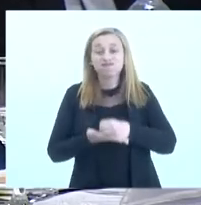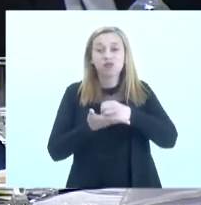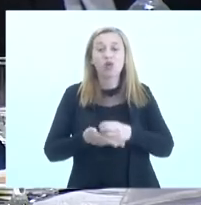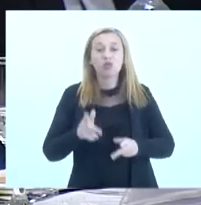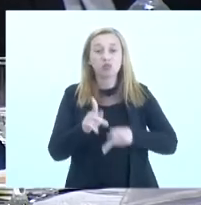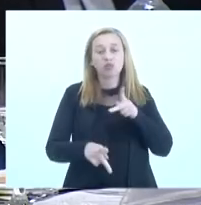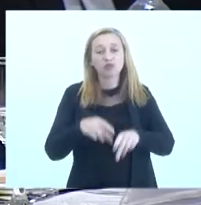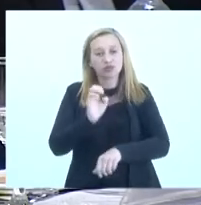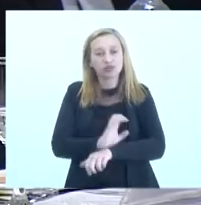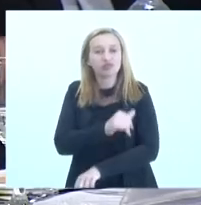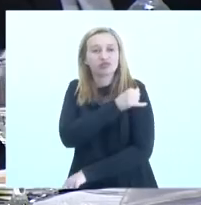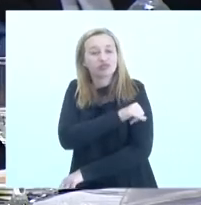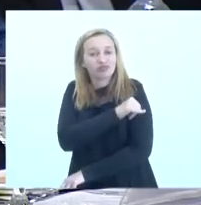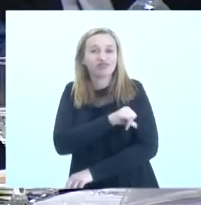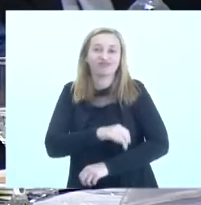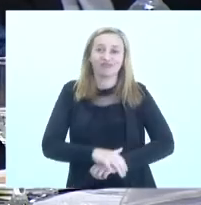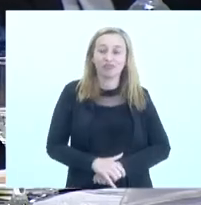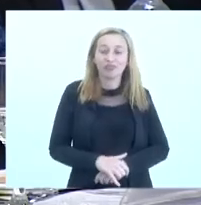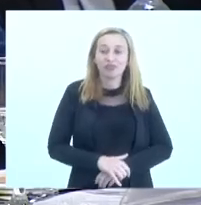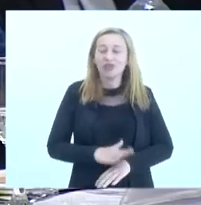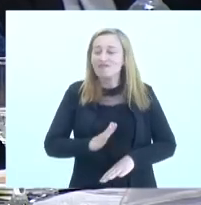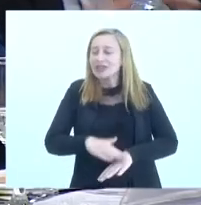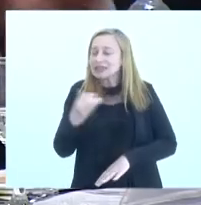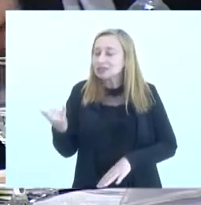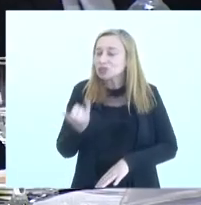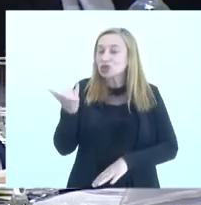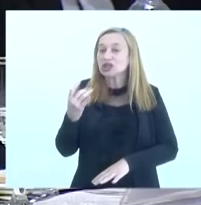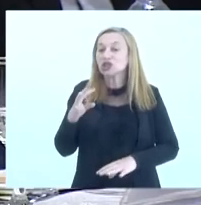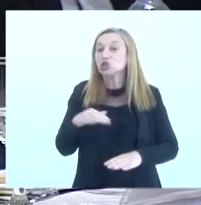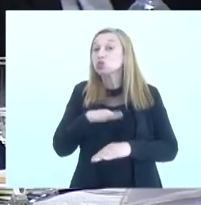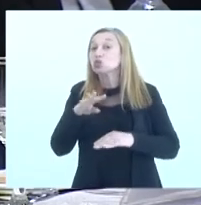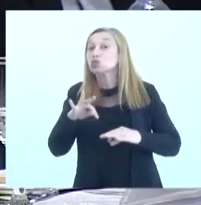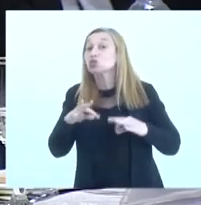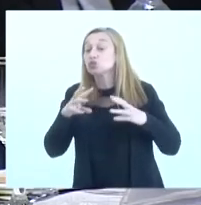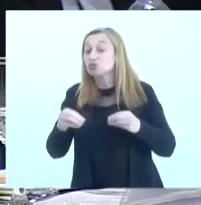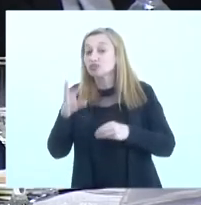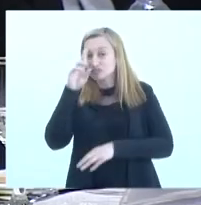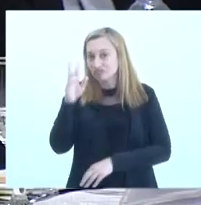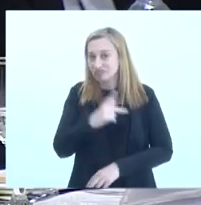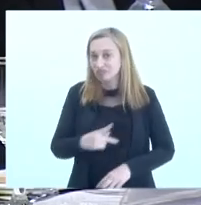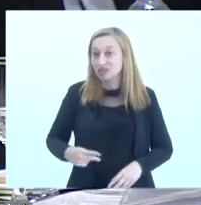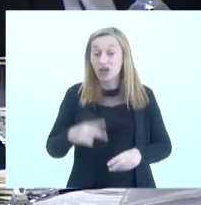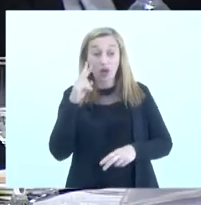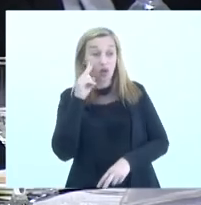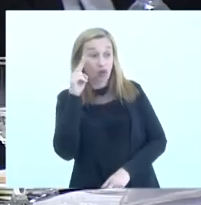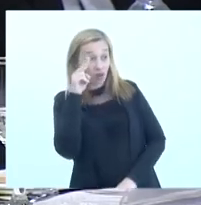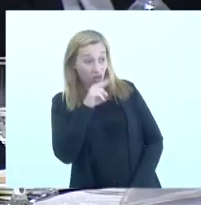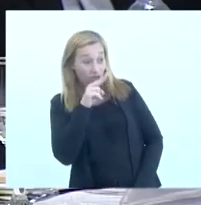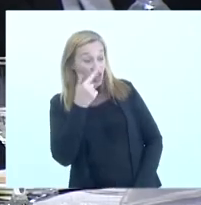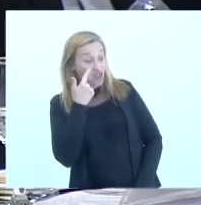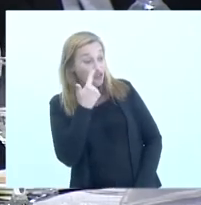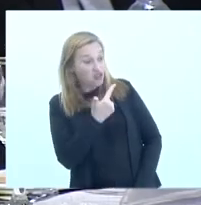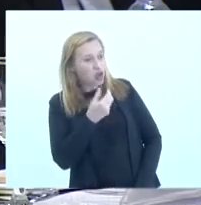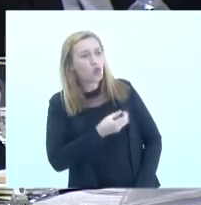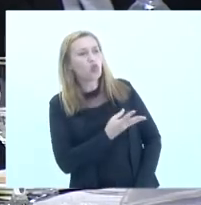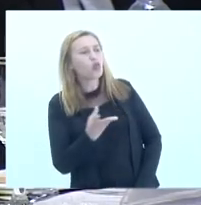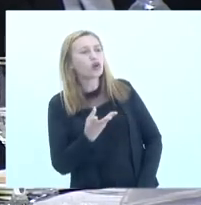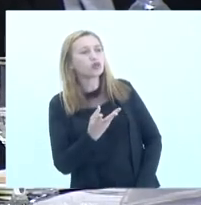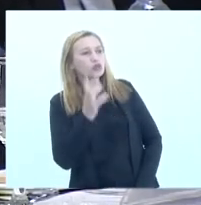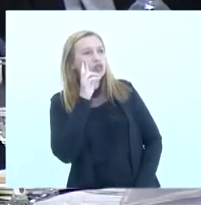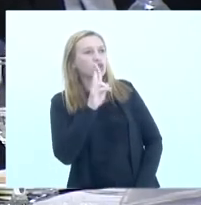Estado do Rio de Janeiro. E o mais importante de tudo, presidente, é olhar para o senhor e ver o quanto o senhor